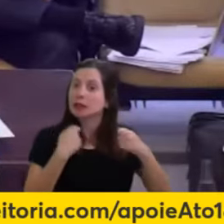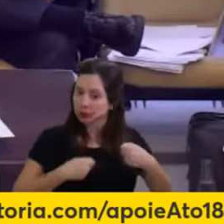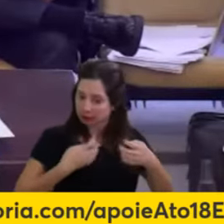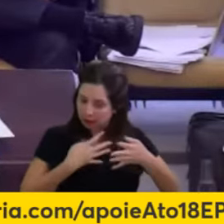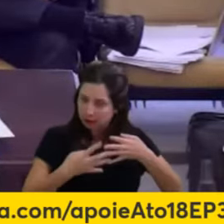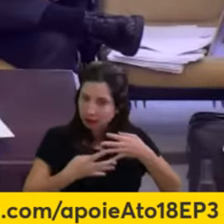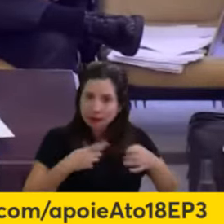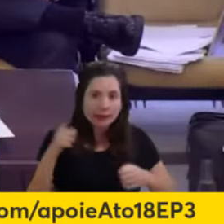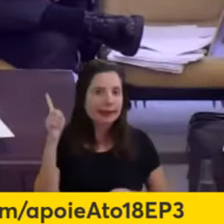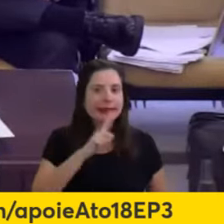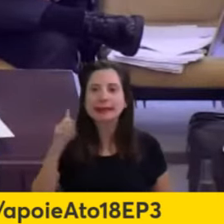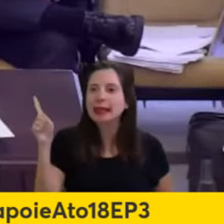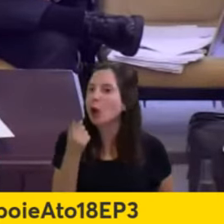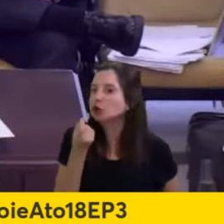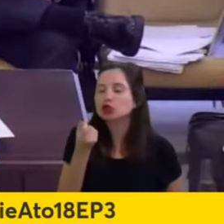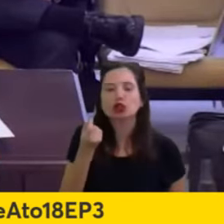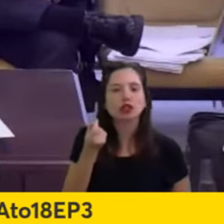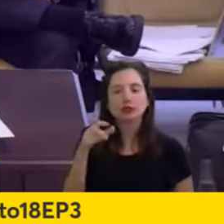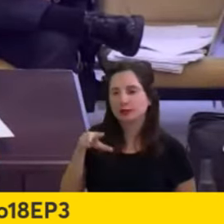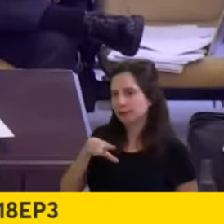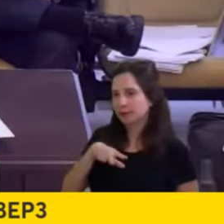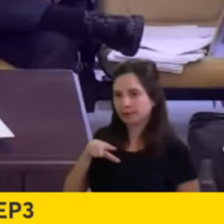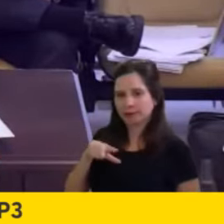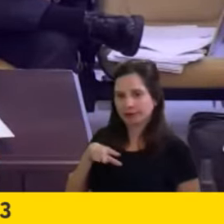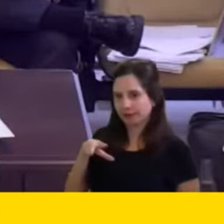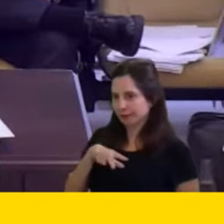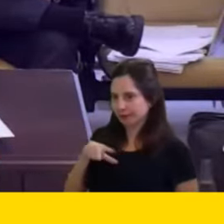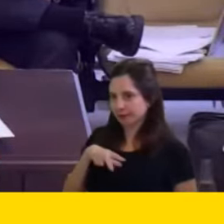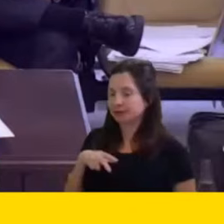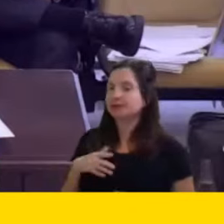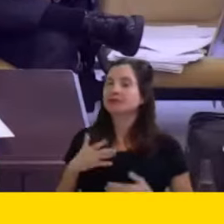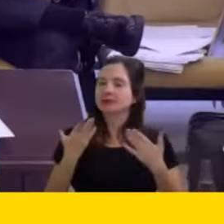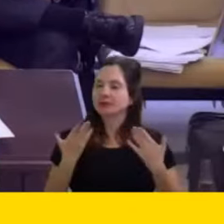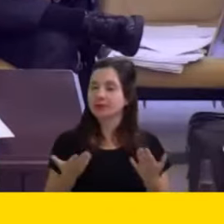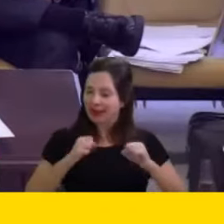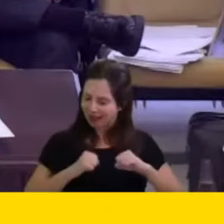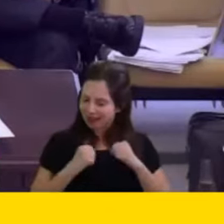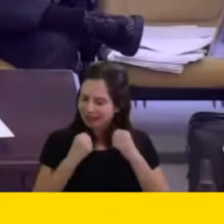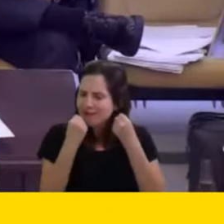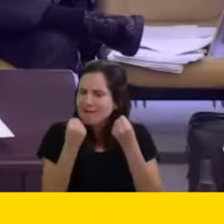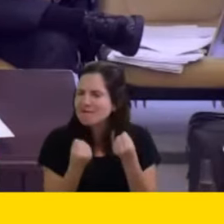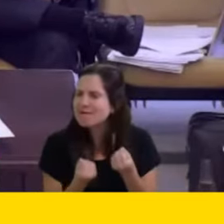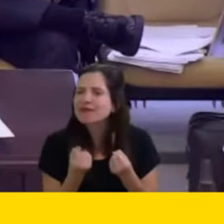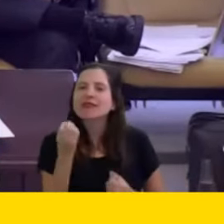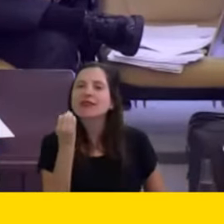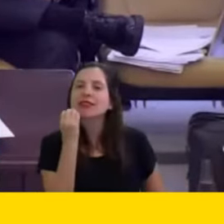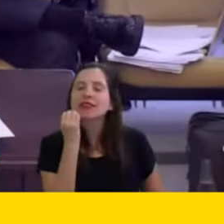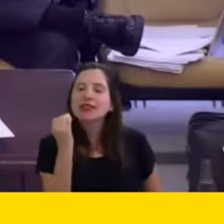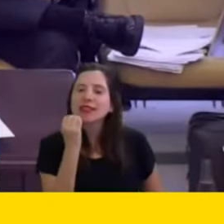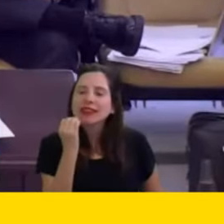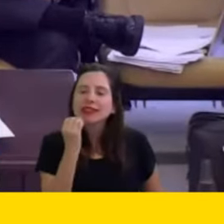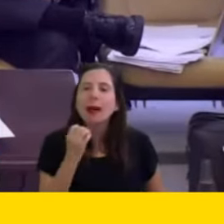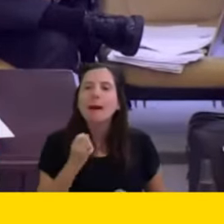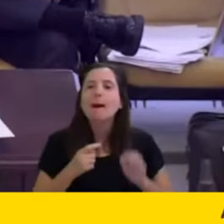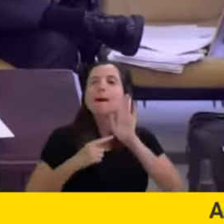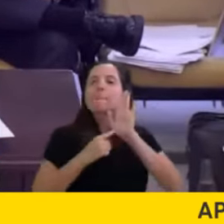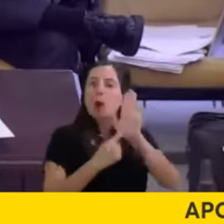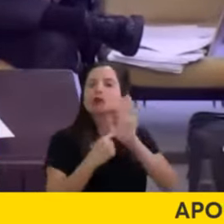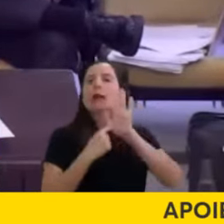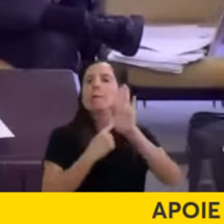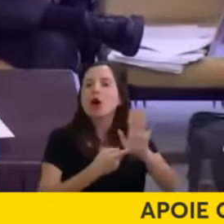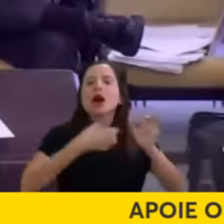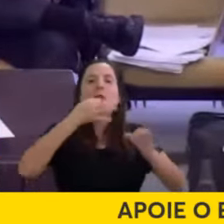dinheiro privado e também a defesa L Tenta com devido respeito trazer vários argumentos que não são